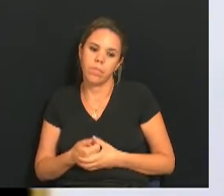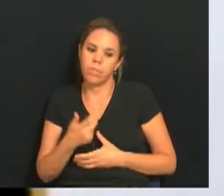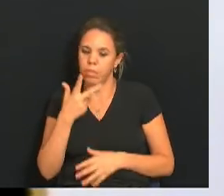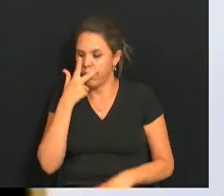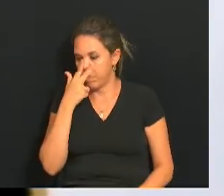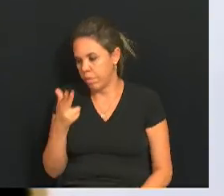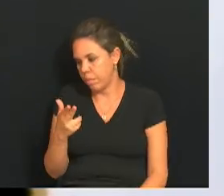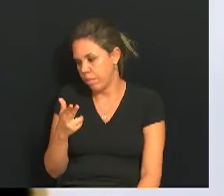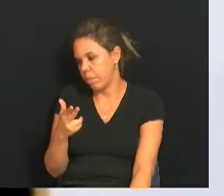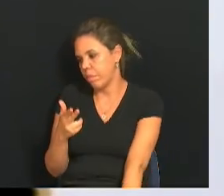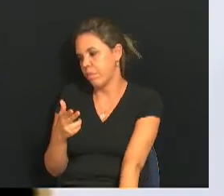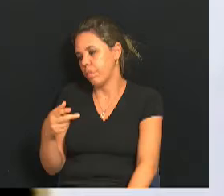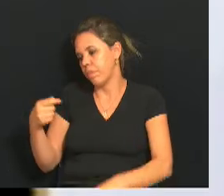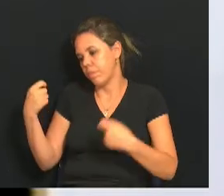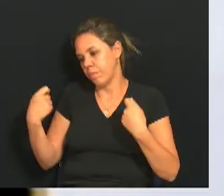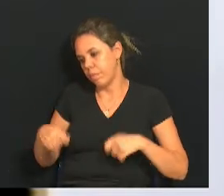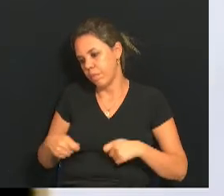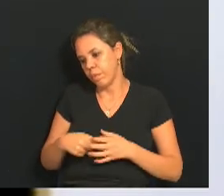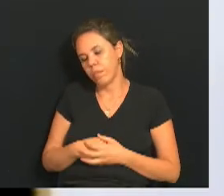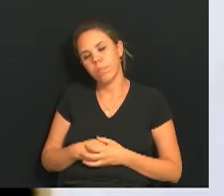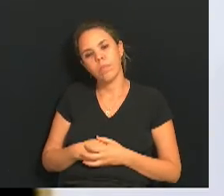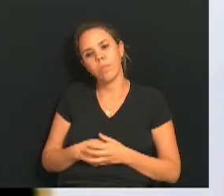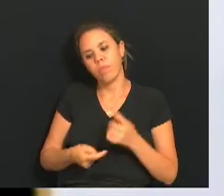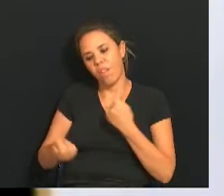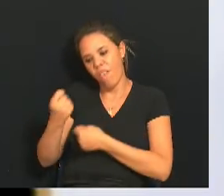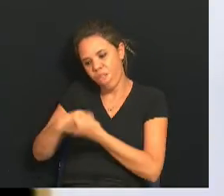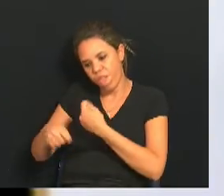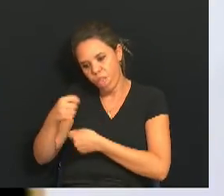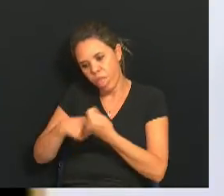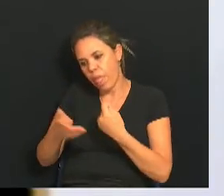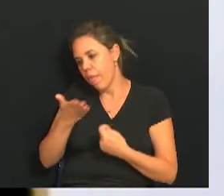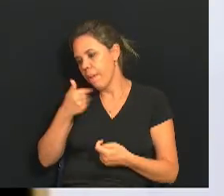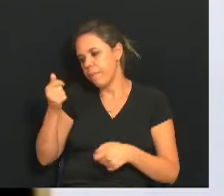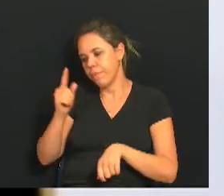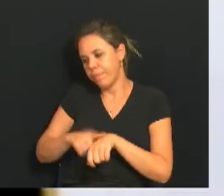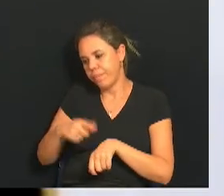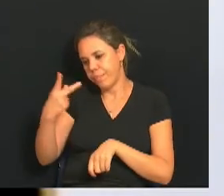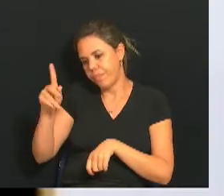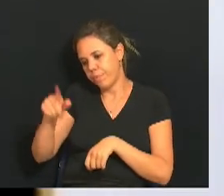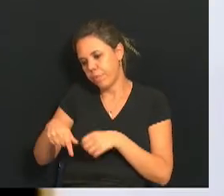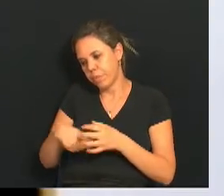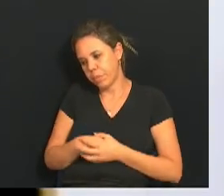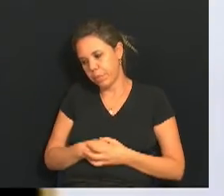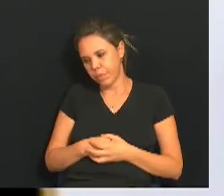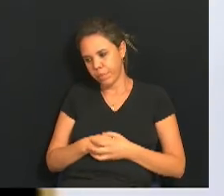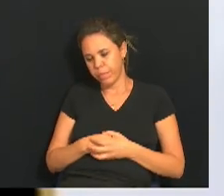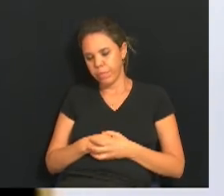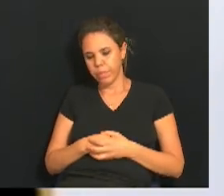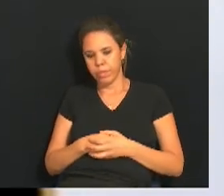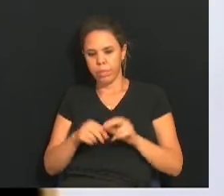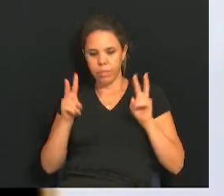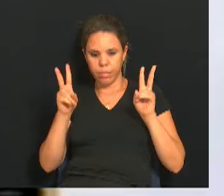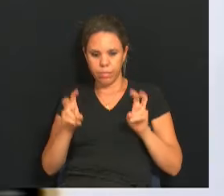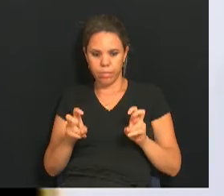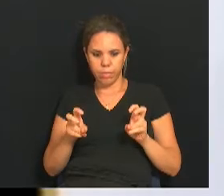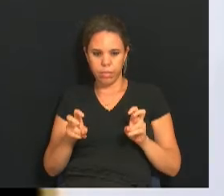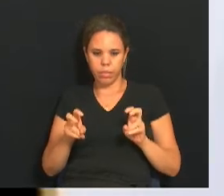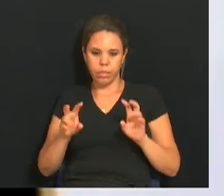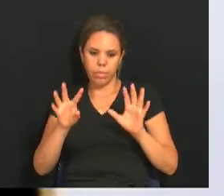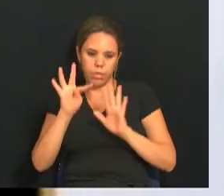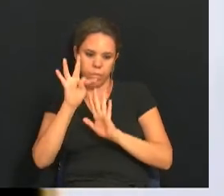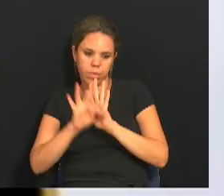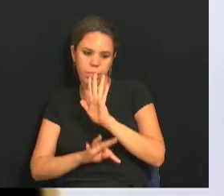nós vamos precisar negociar o melhor momento para isso, para poder tratar desse texto,